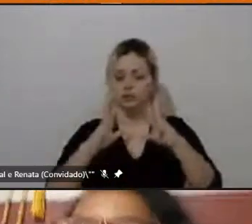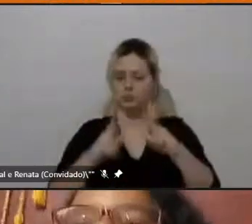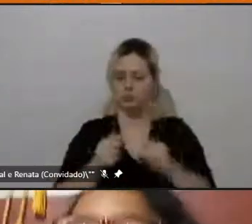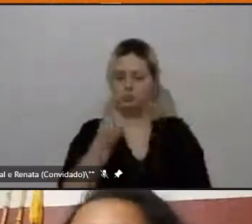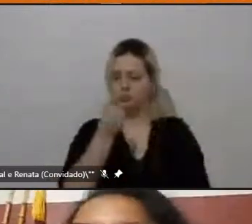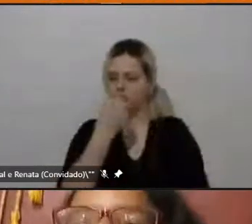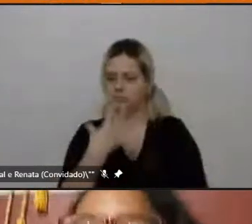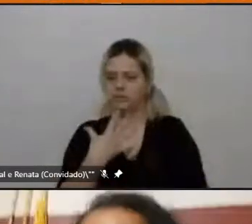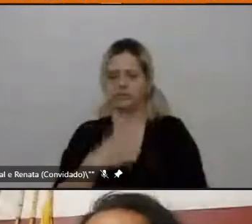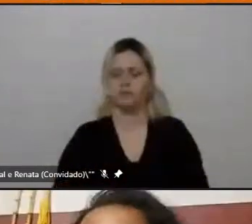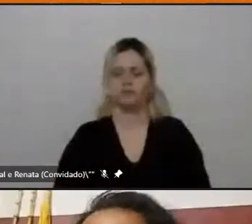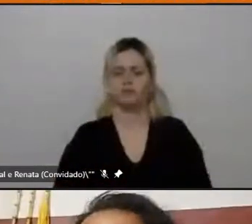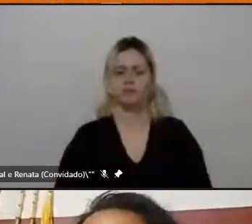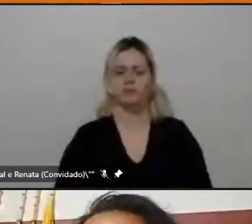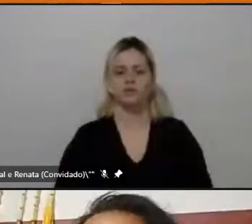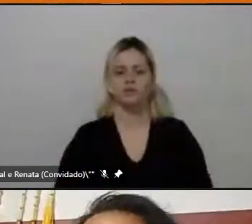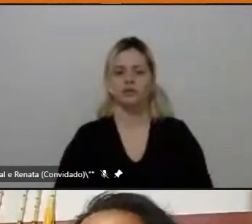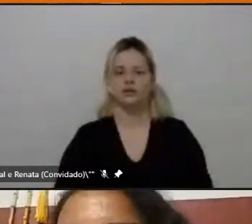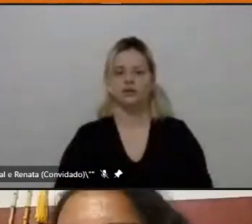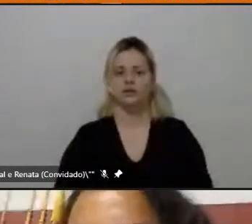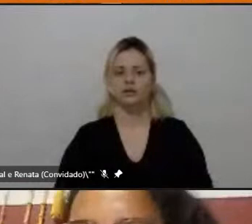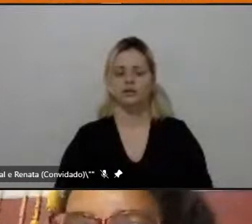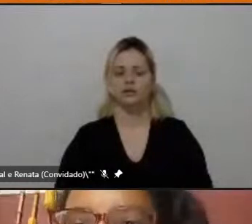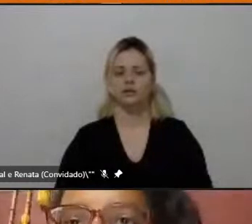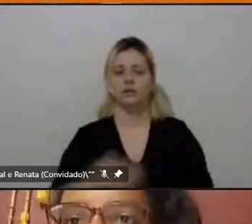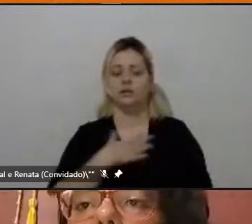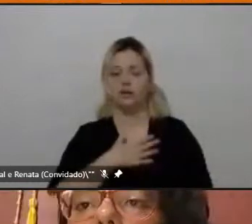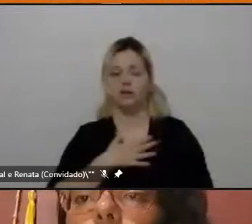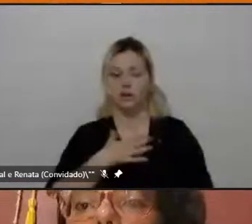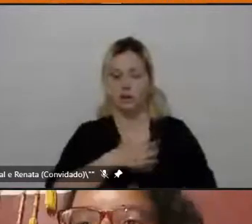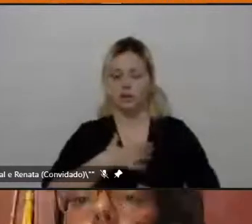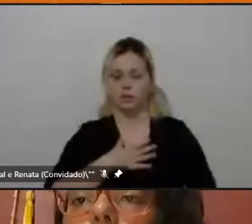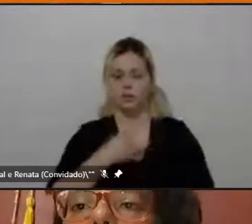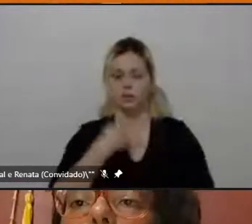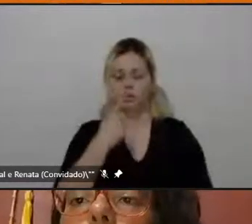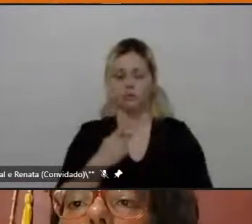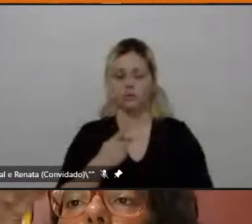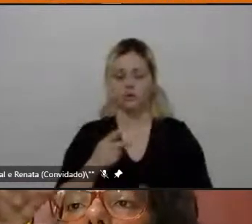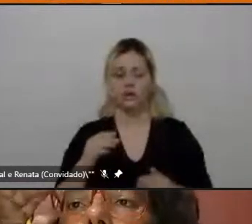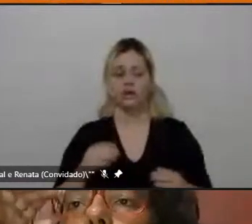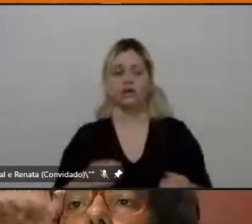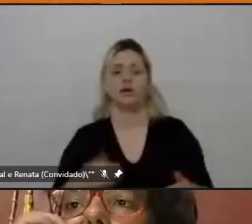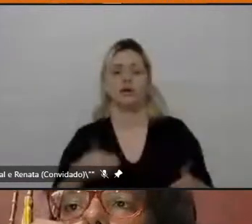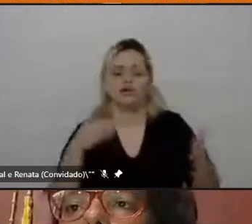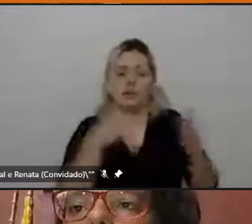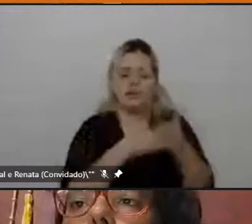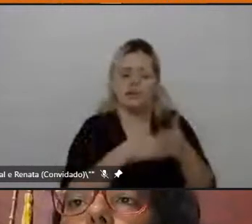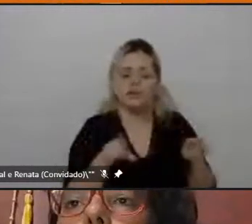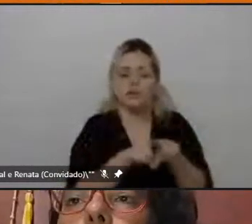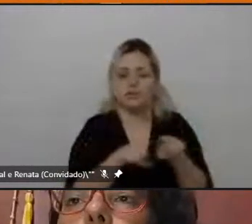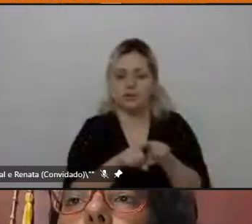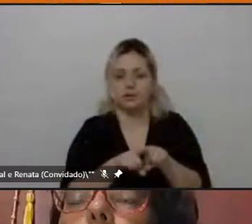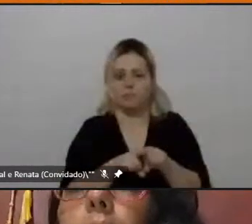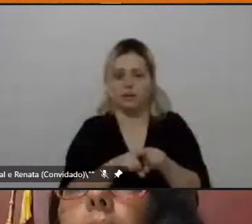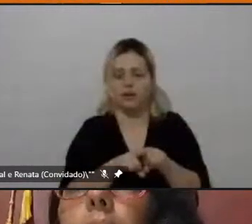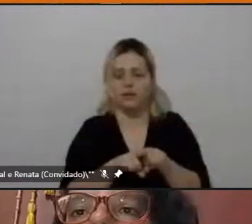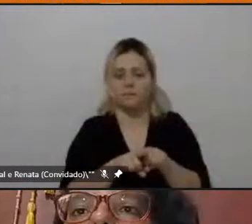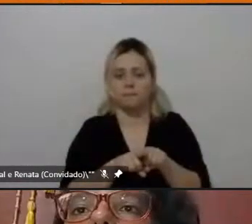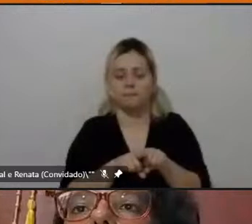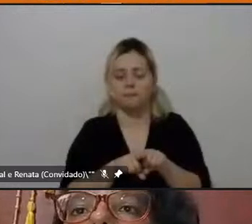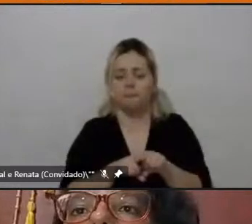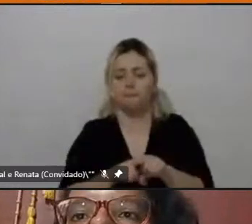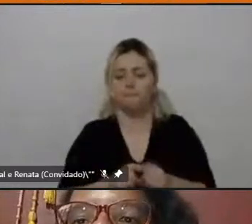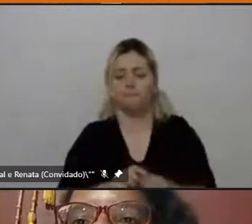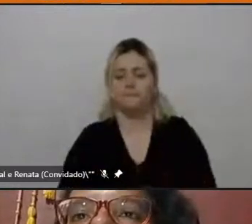queria também fazer uma reflexão e, de repente, uma intervenção também quanto ao marco legal, né?